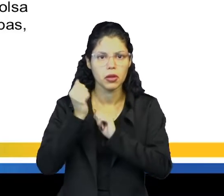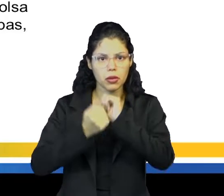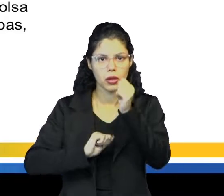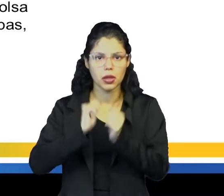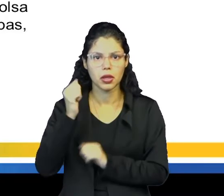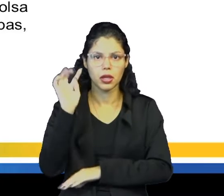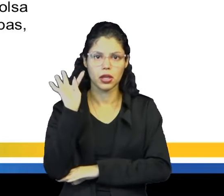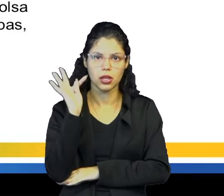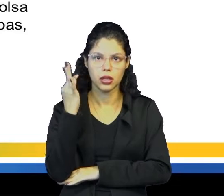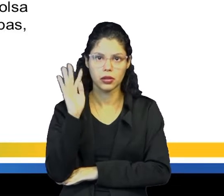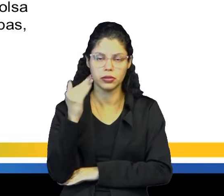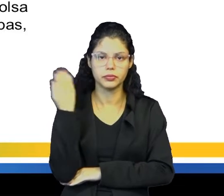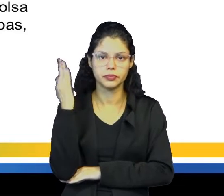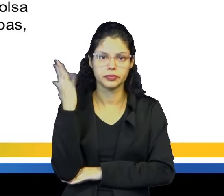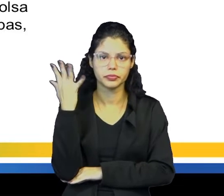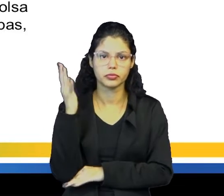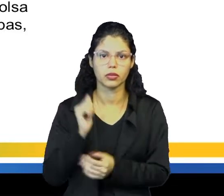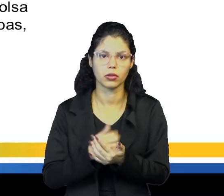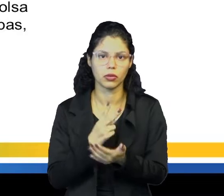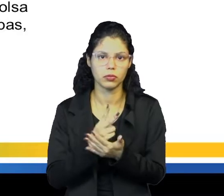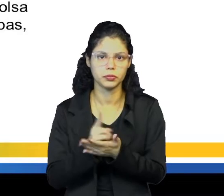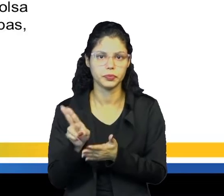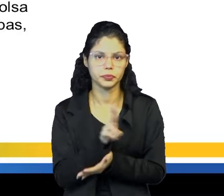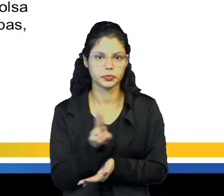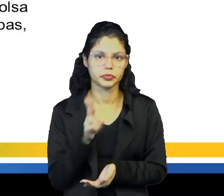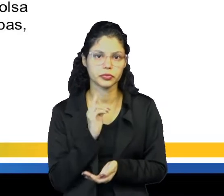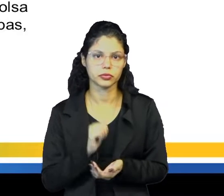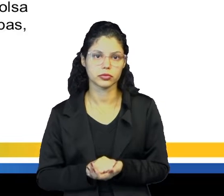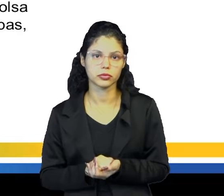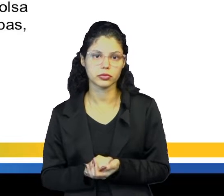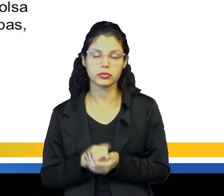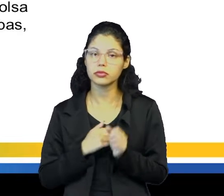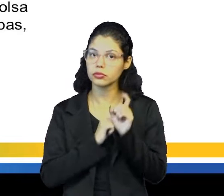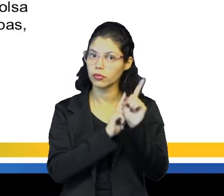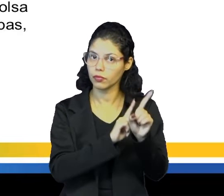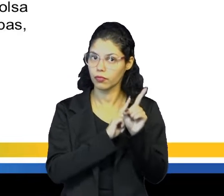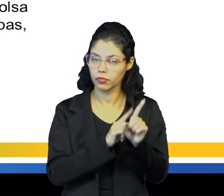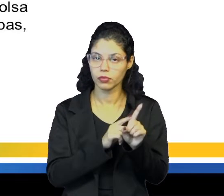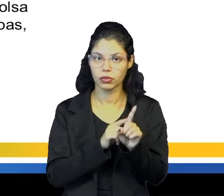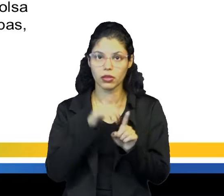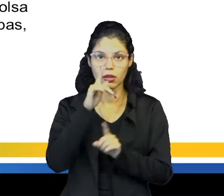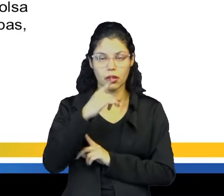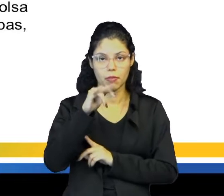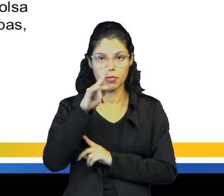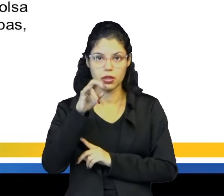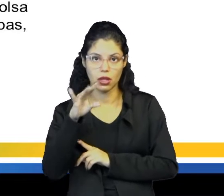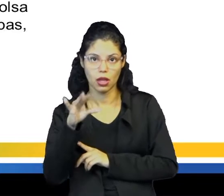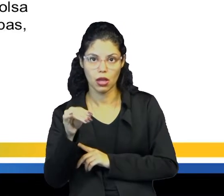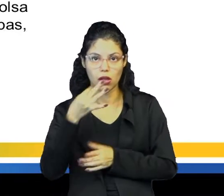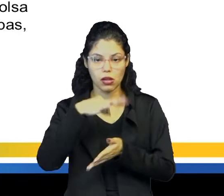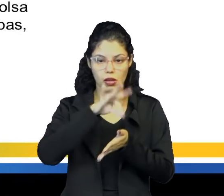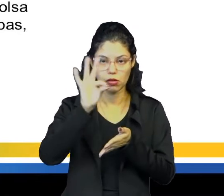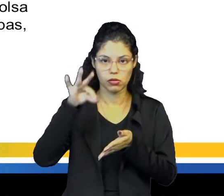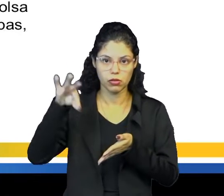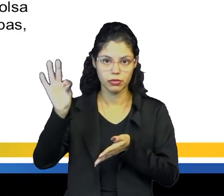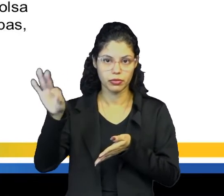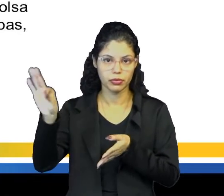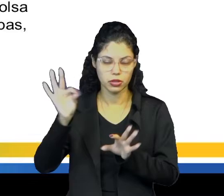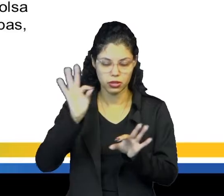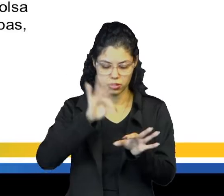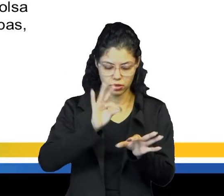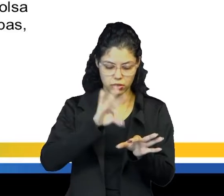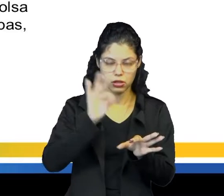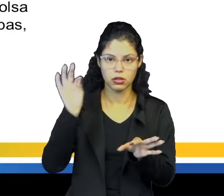talo de uma planta de mesmo nome. Essa escrita era acompanhada de pincéis, paletas, tinteiros e um